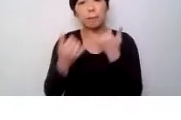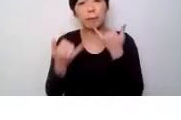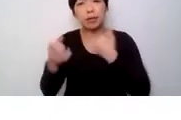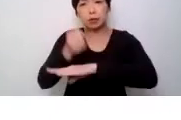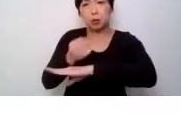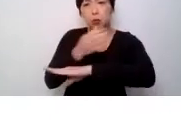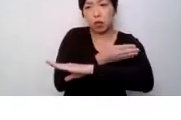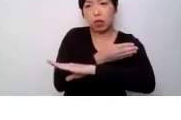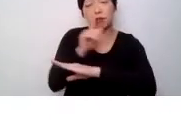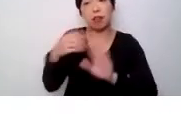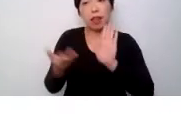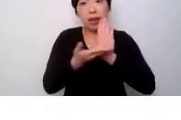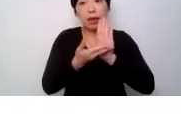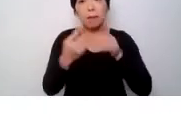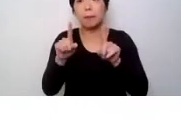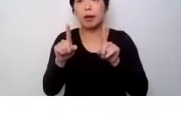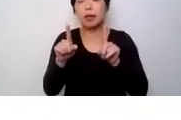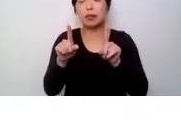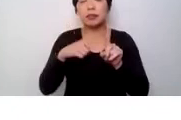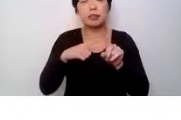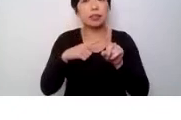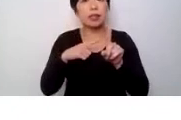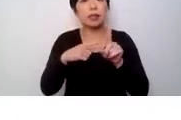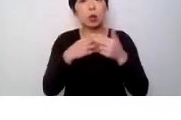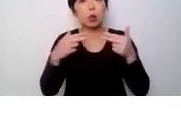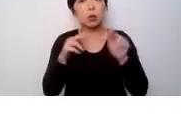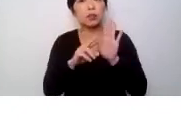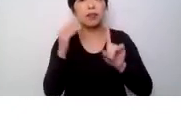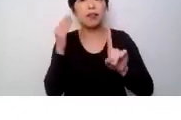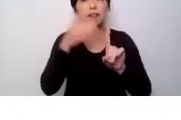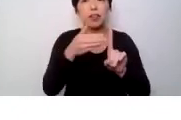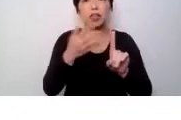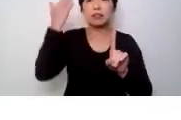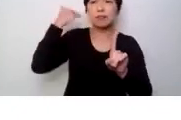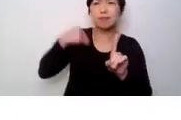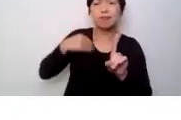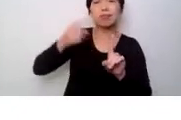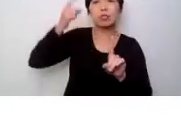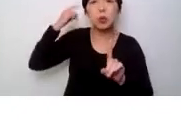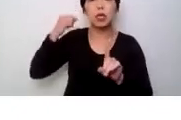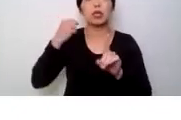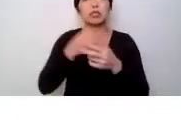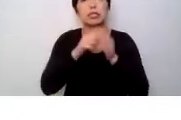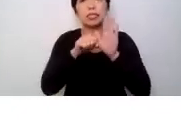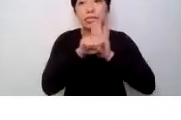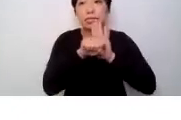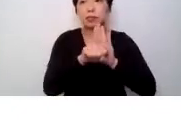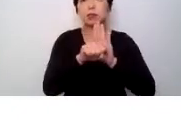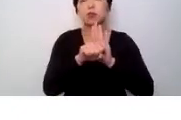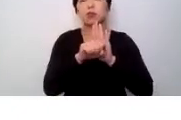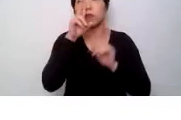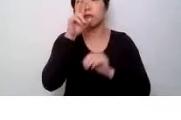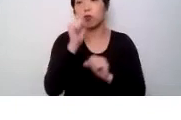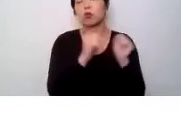da Lina é recheado de modelos da antiguidade do renascimento uma série de símbolos muito poderosos para a família e para arquiteta como